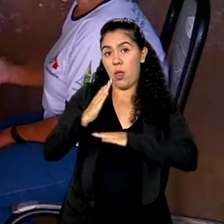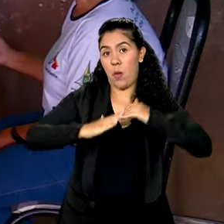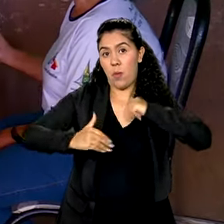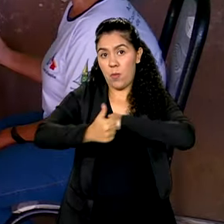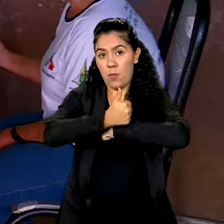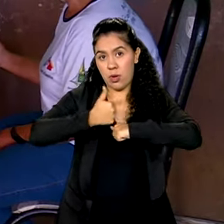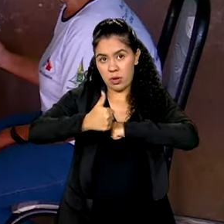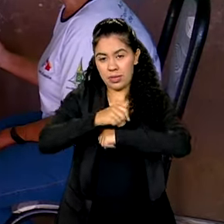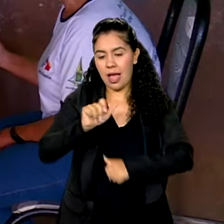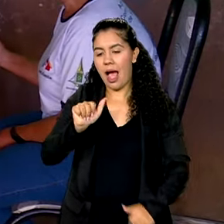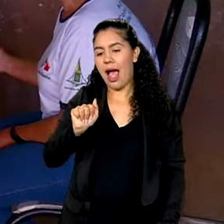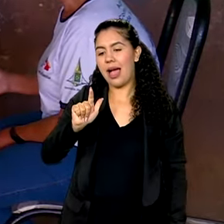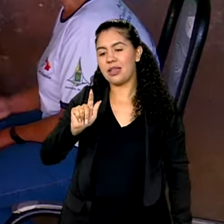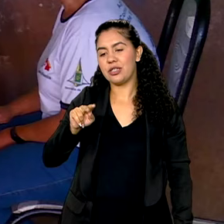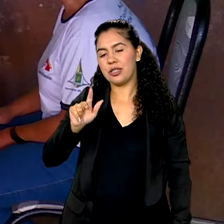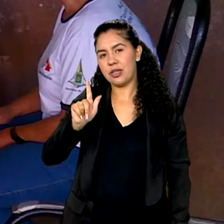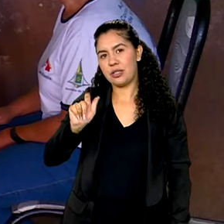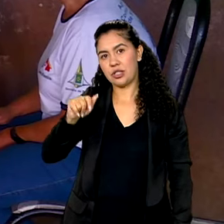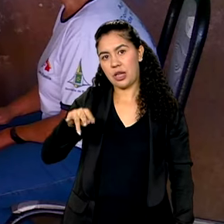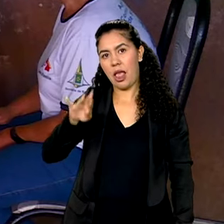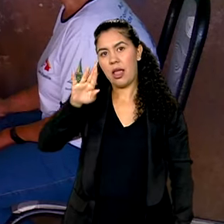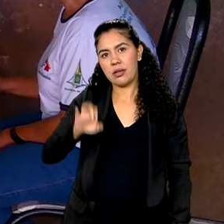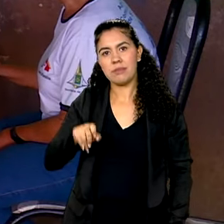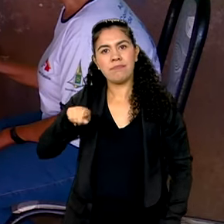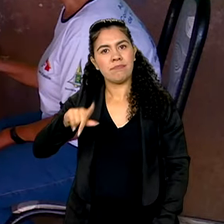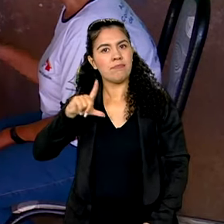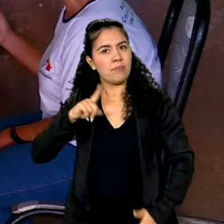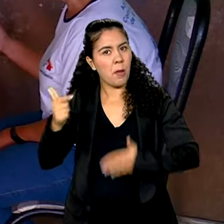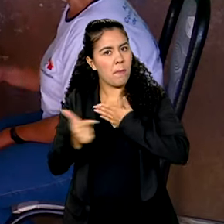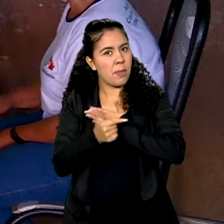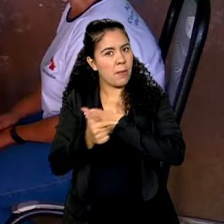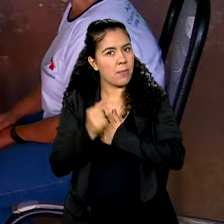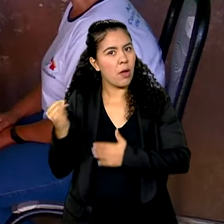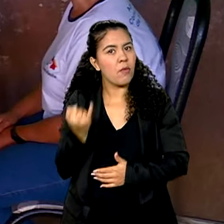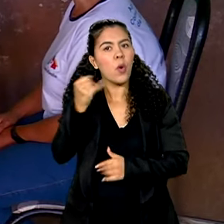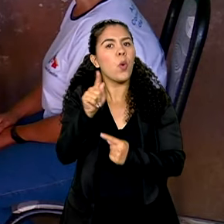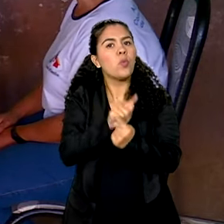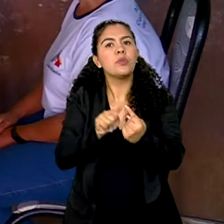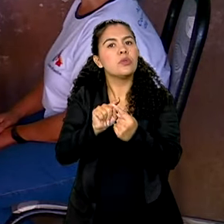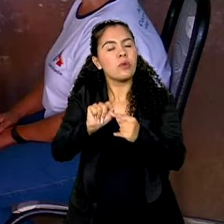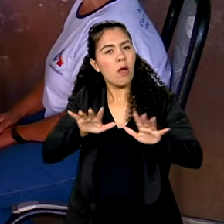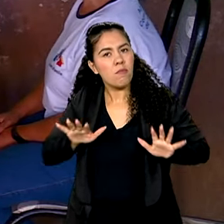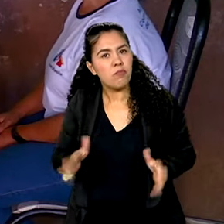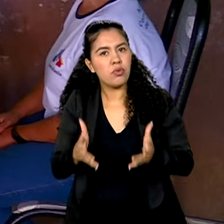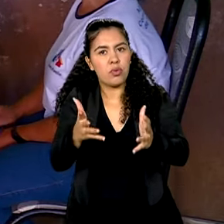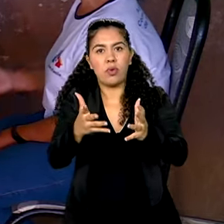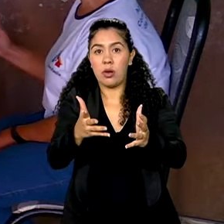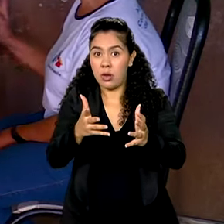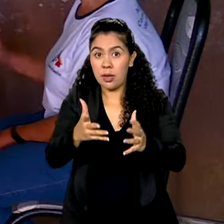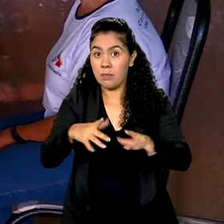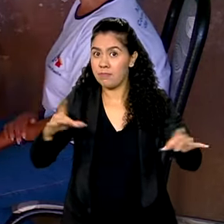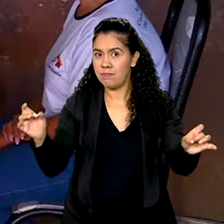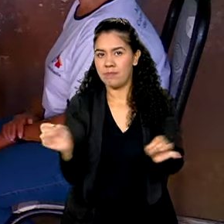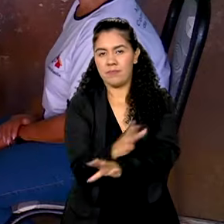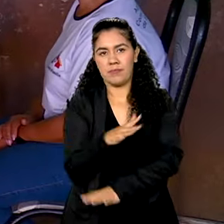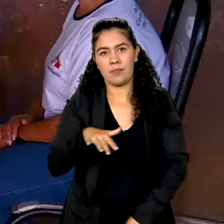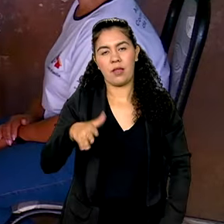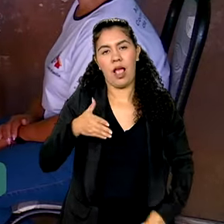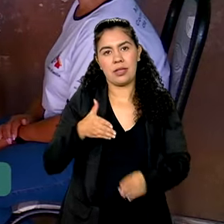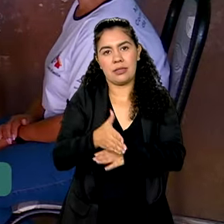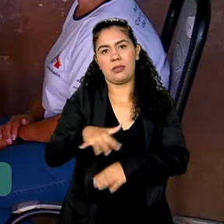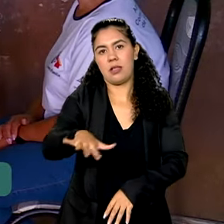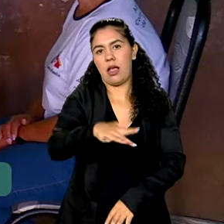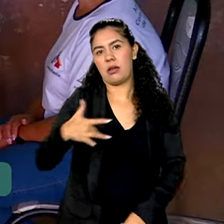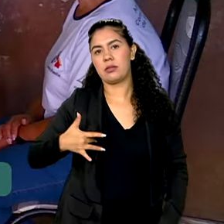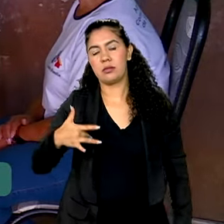têm desempenhado um papel fundamental na promoção do acesso universal e integral à saúde. Eles